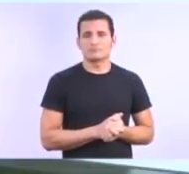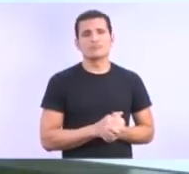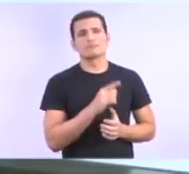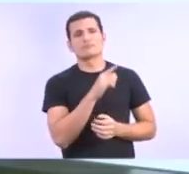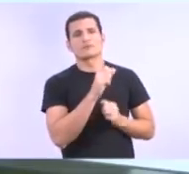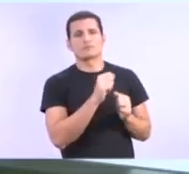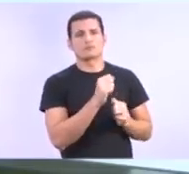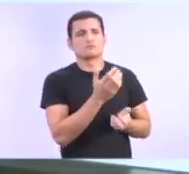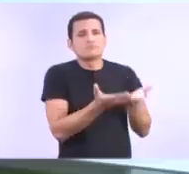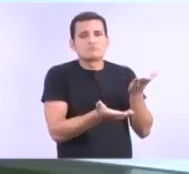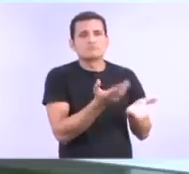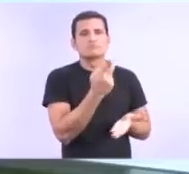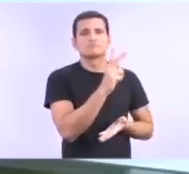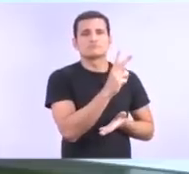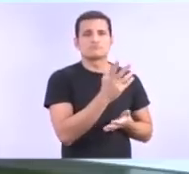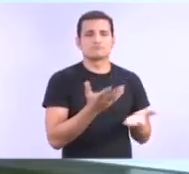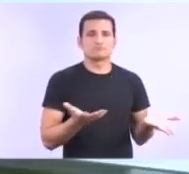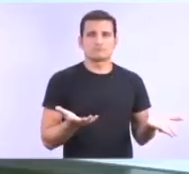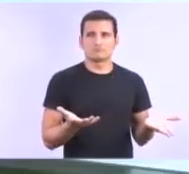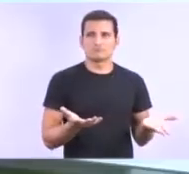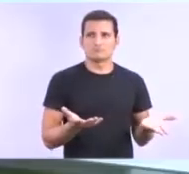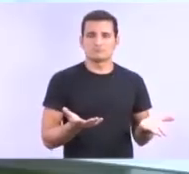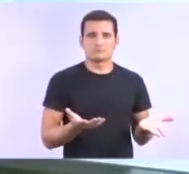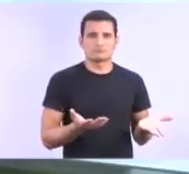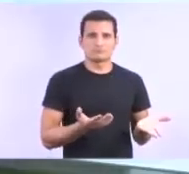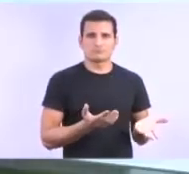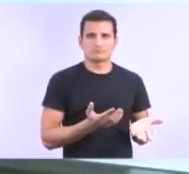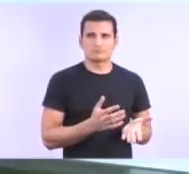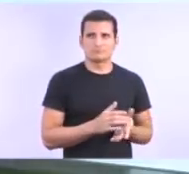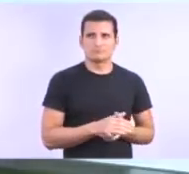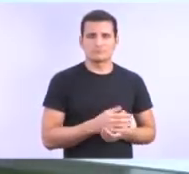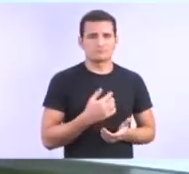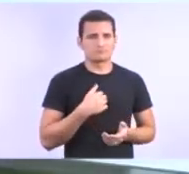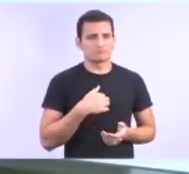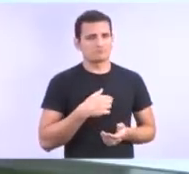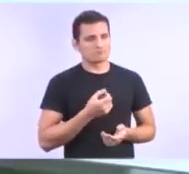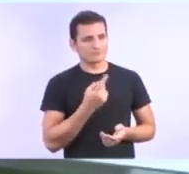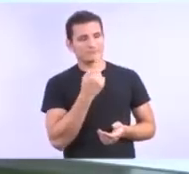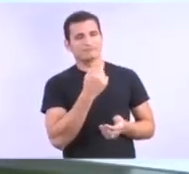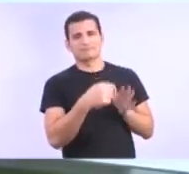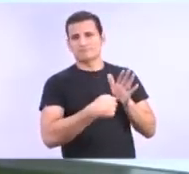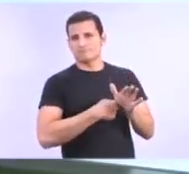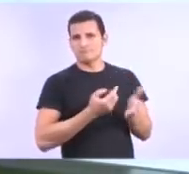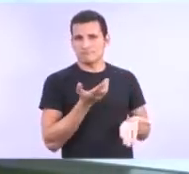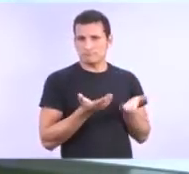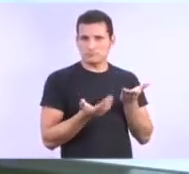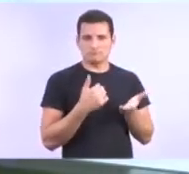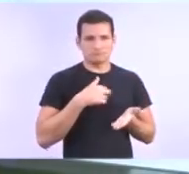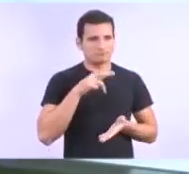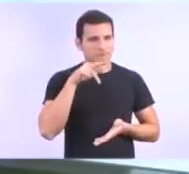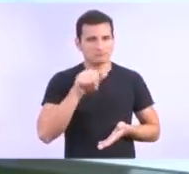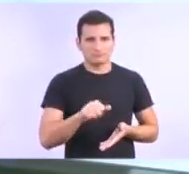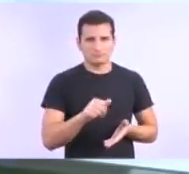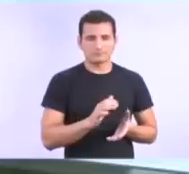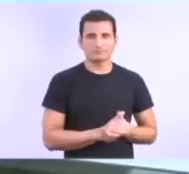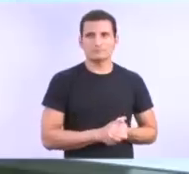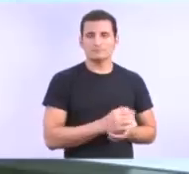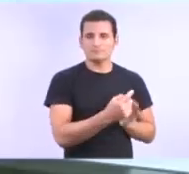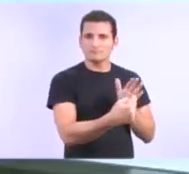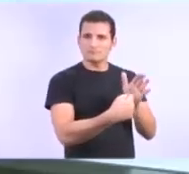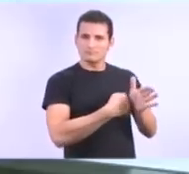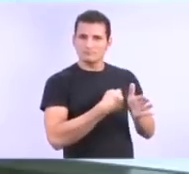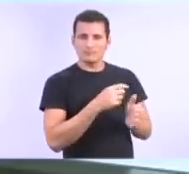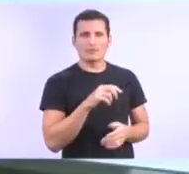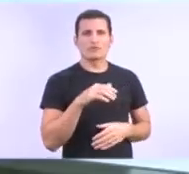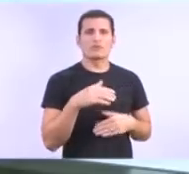me dar seu peso? Uma afronta, ninguém pergunta meu peso. Professor Lilo, você pode me informar qual é